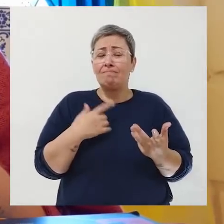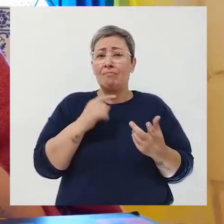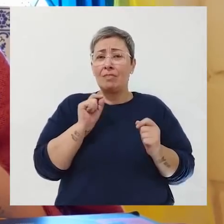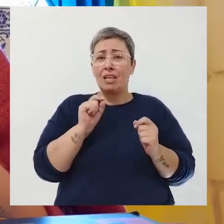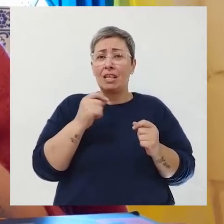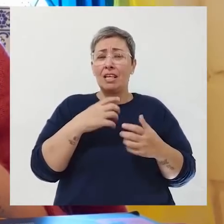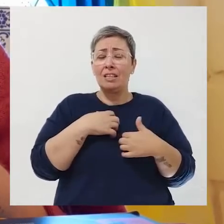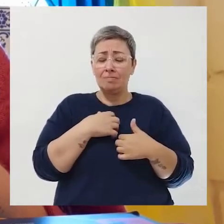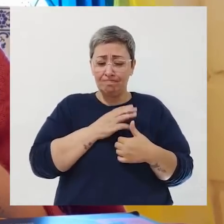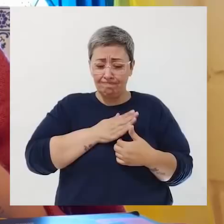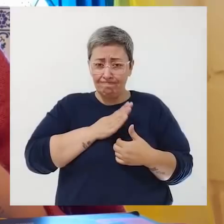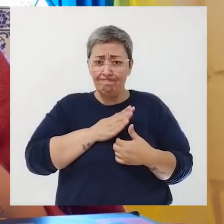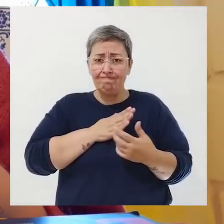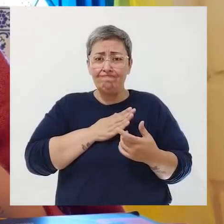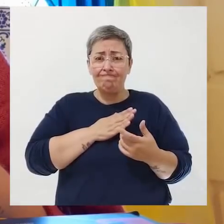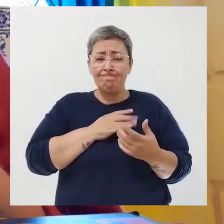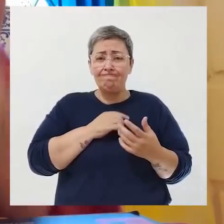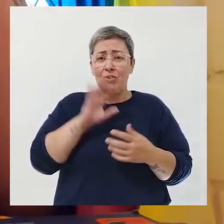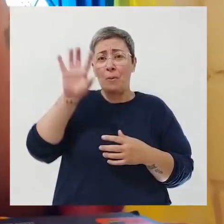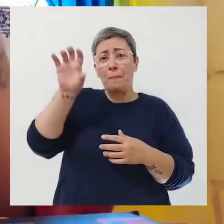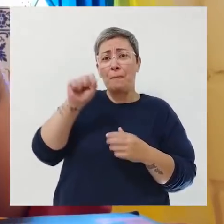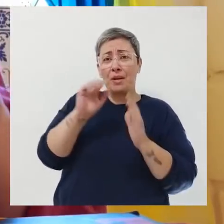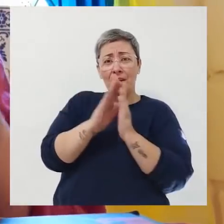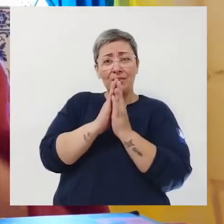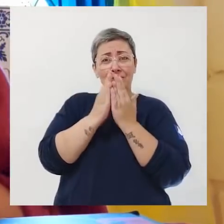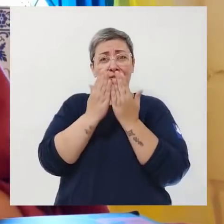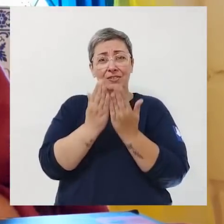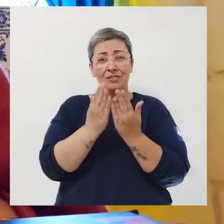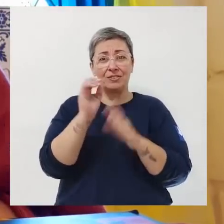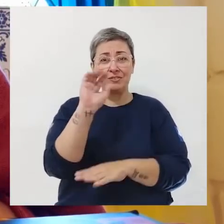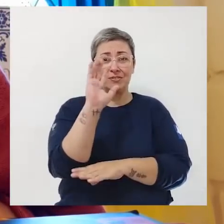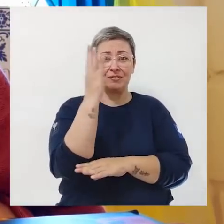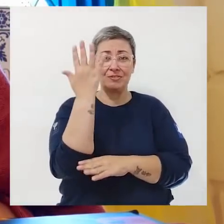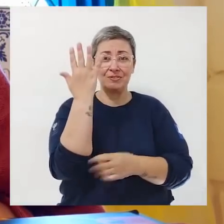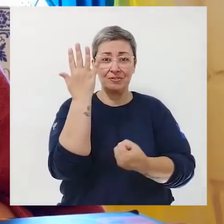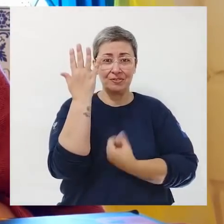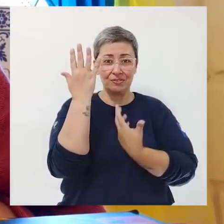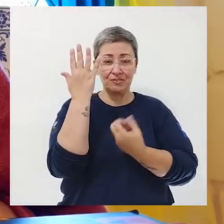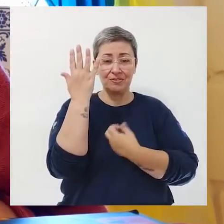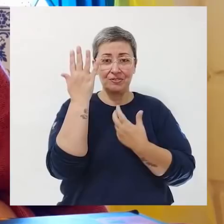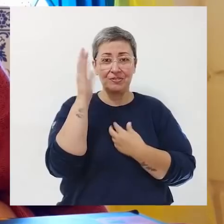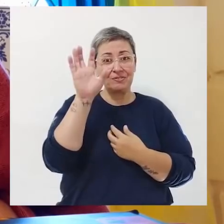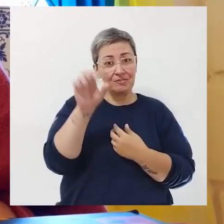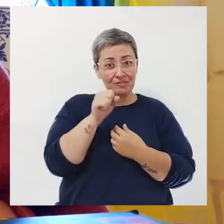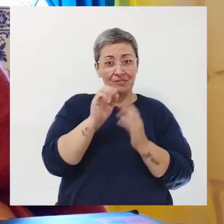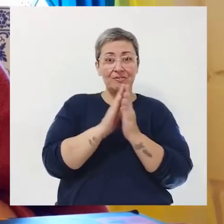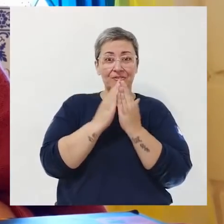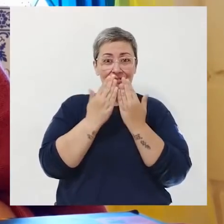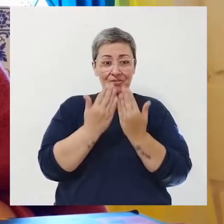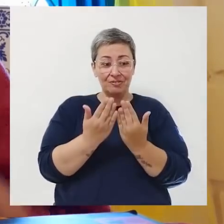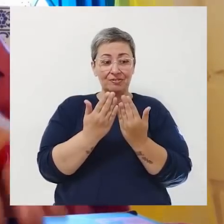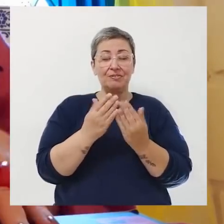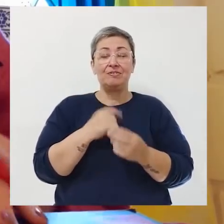medo, ele sentiu em seu coração o desejo de colher um livro do nosso pé de poesia. E ele colheu o